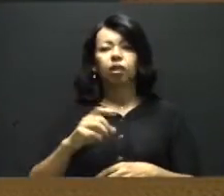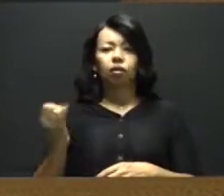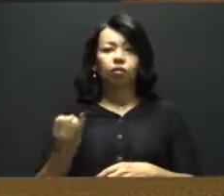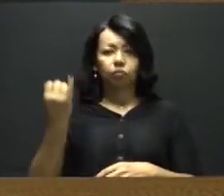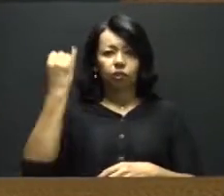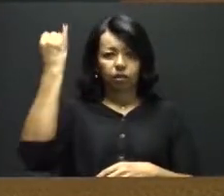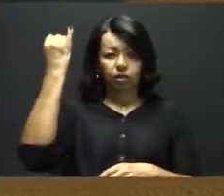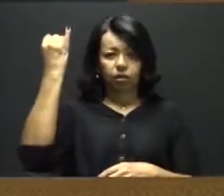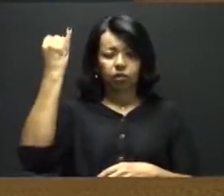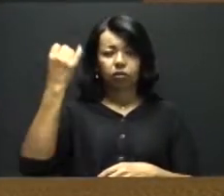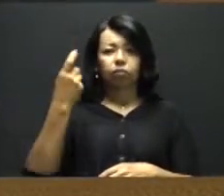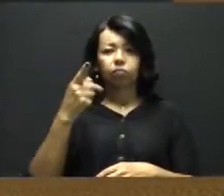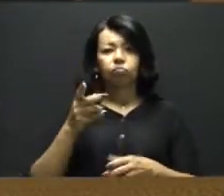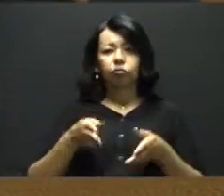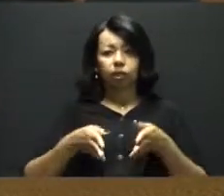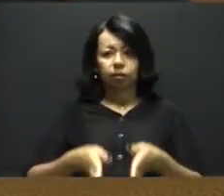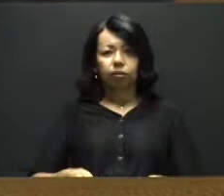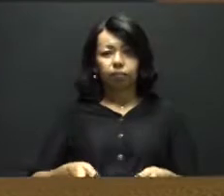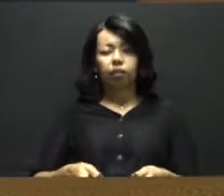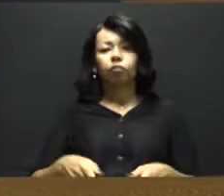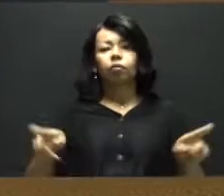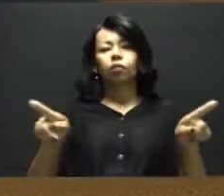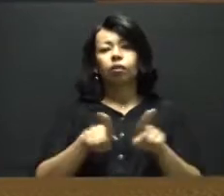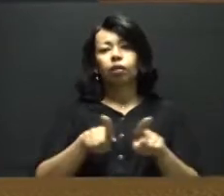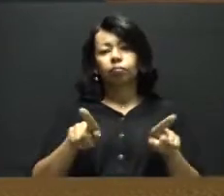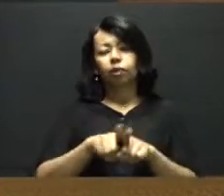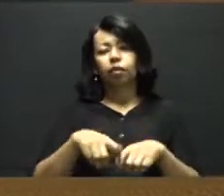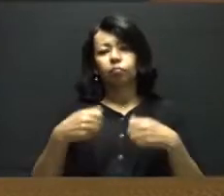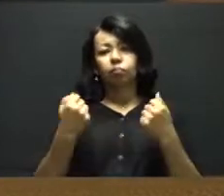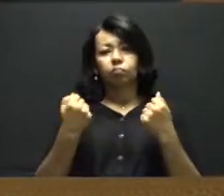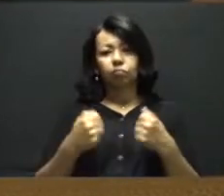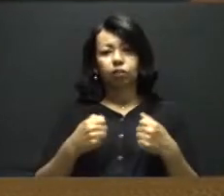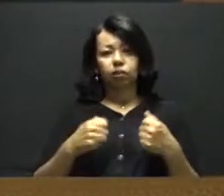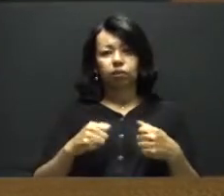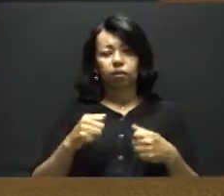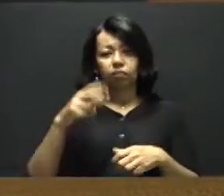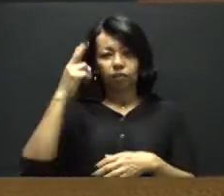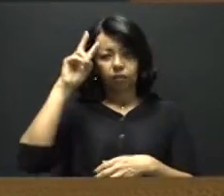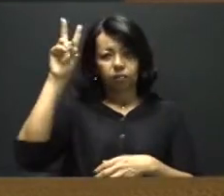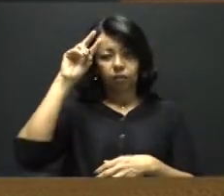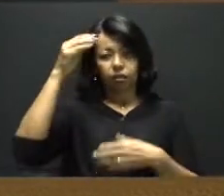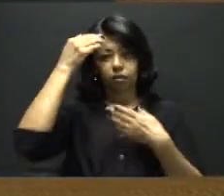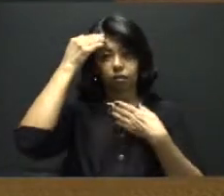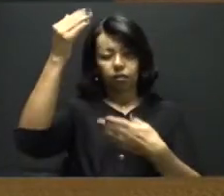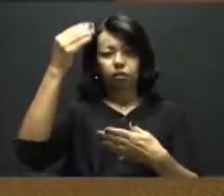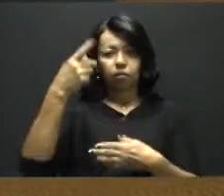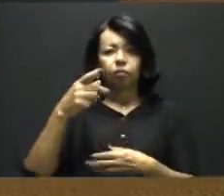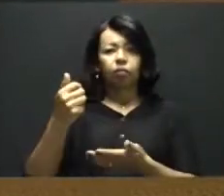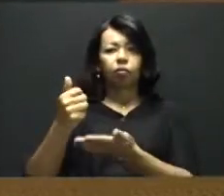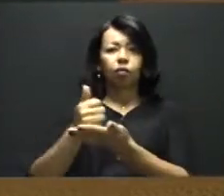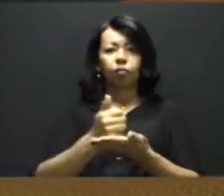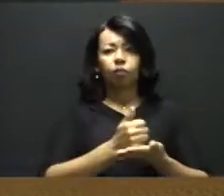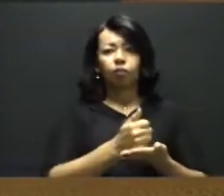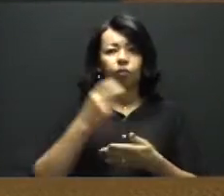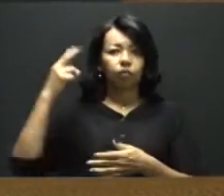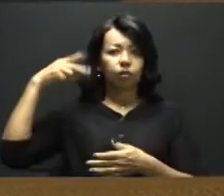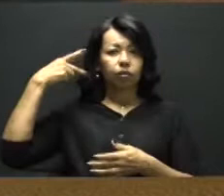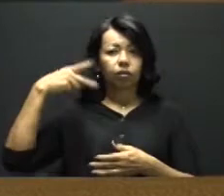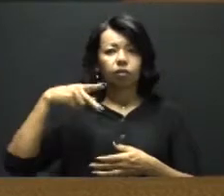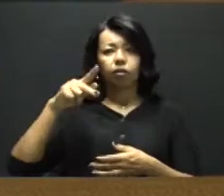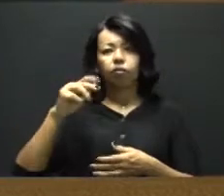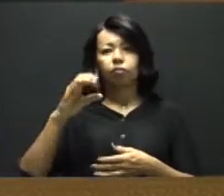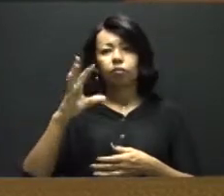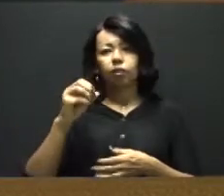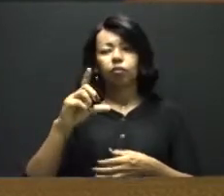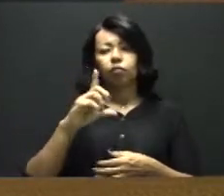do nascimento também não poderia deixar de lembrar e agradecer por todo o apoio que o vereador wilson eo